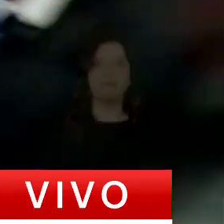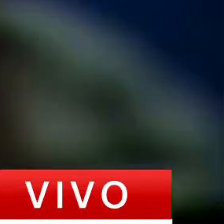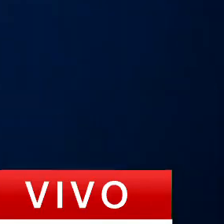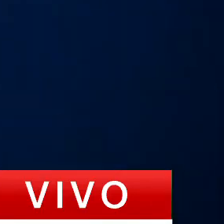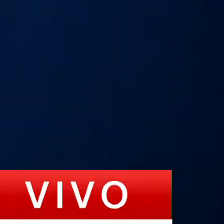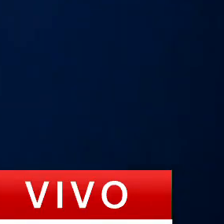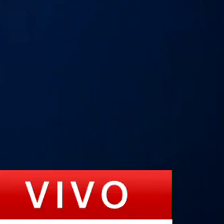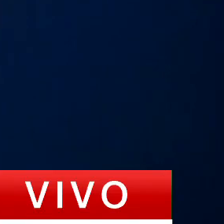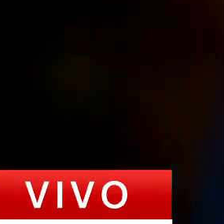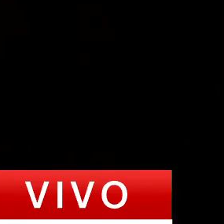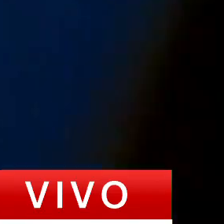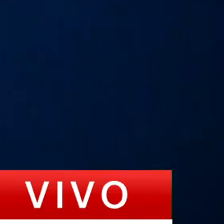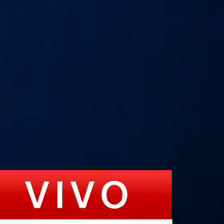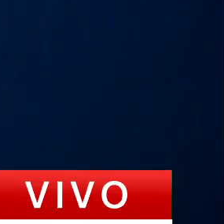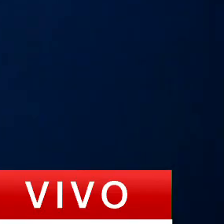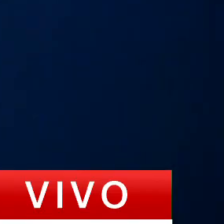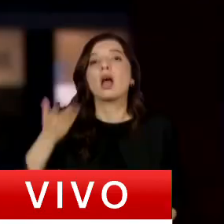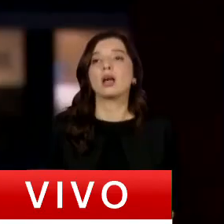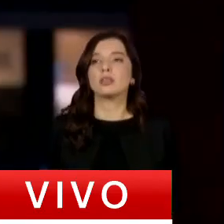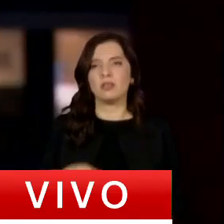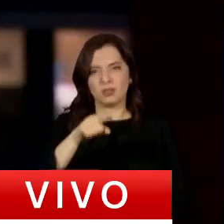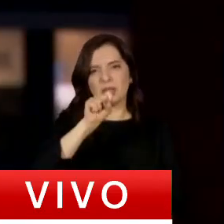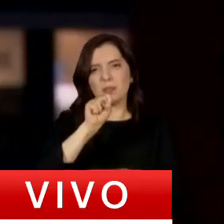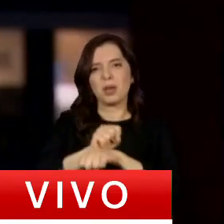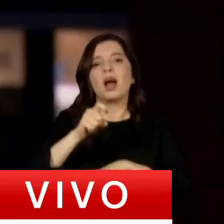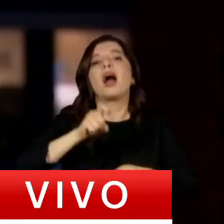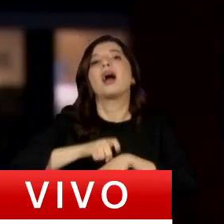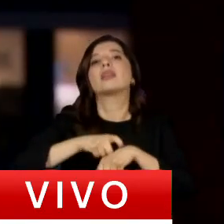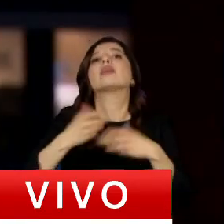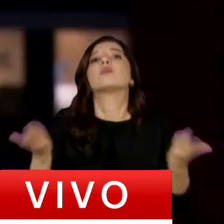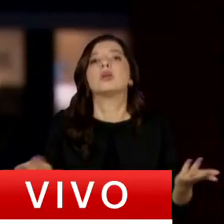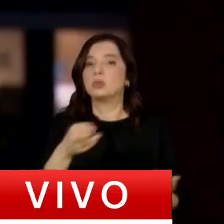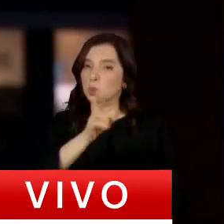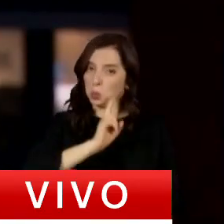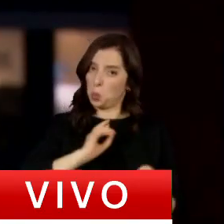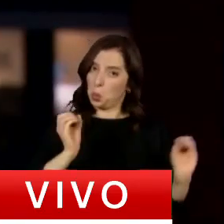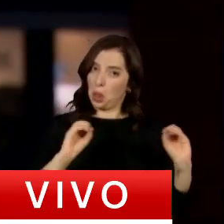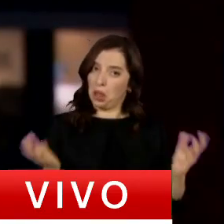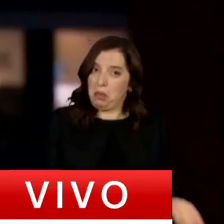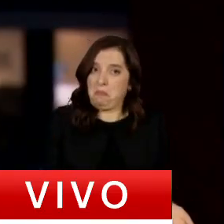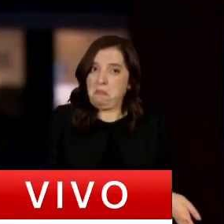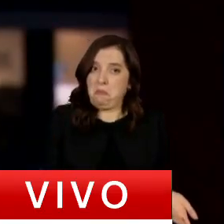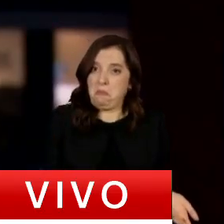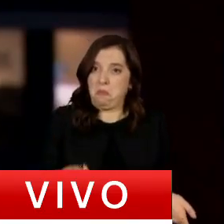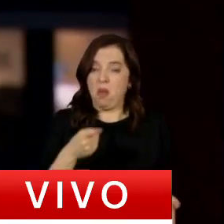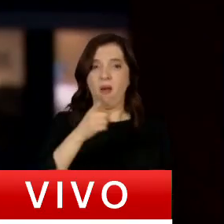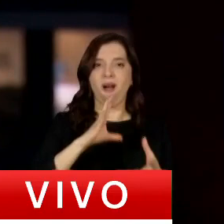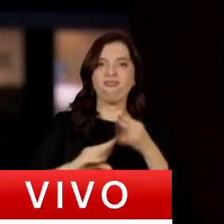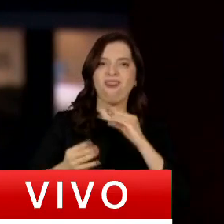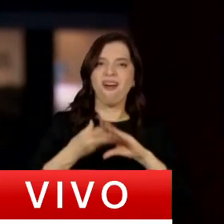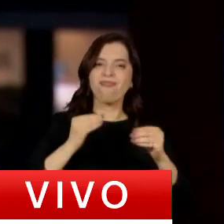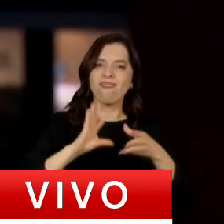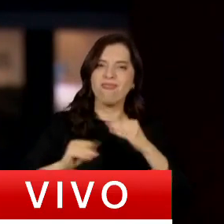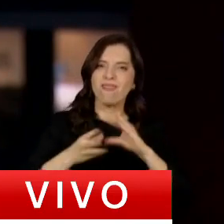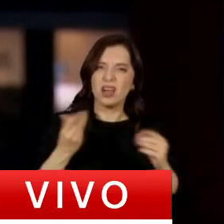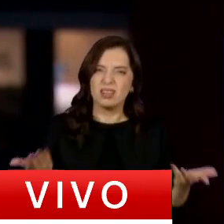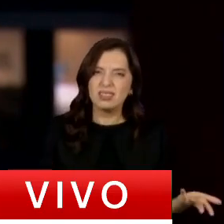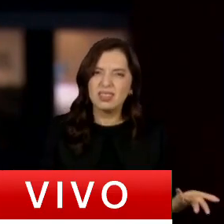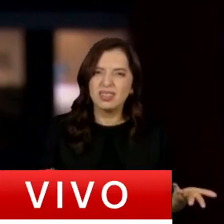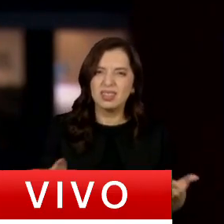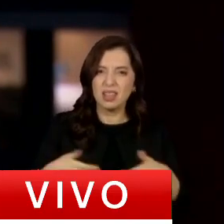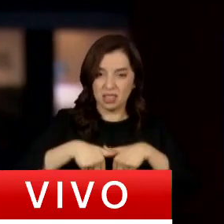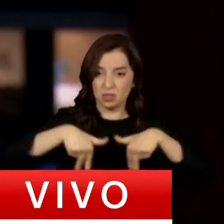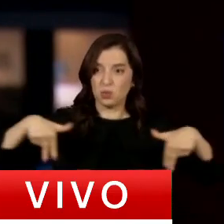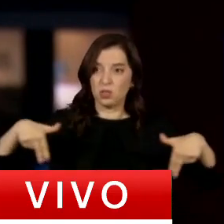gerou esse fato político que tá aí na tela que é a cadeirada durante o debate da TV Cultura tava